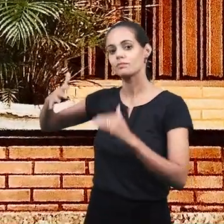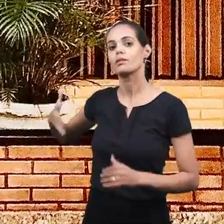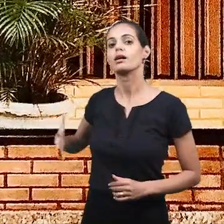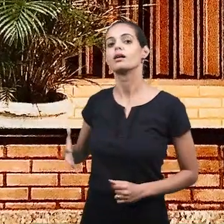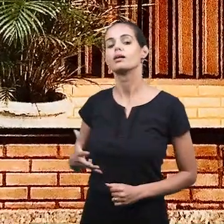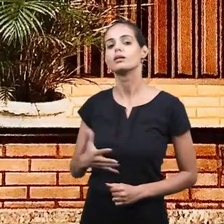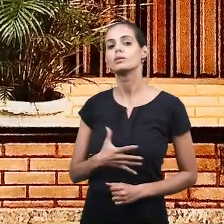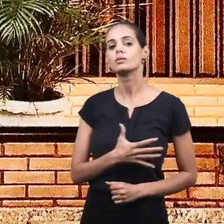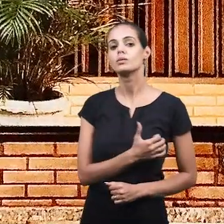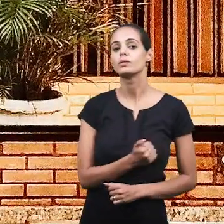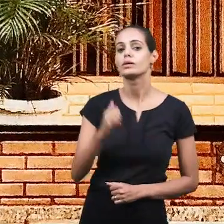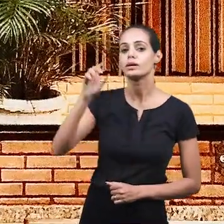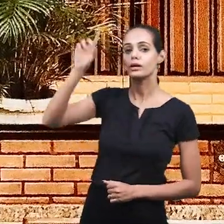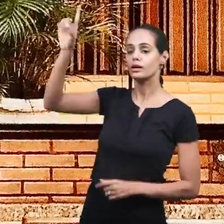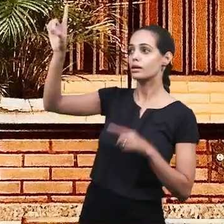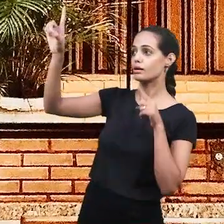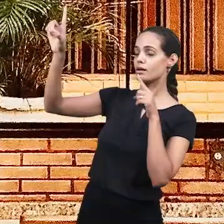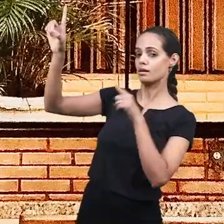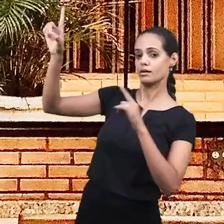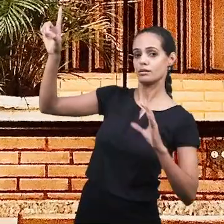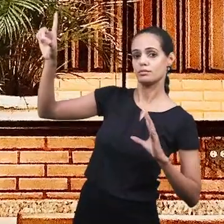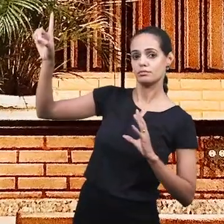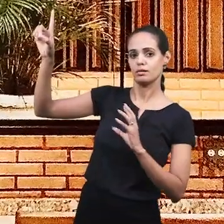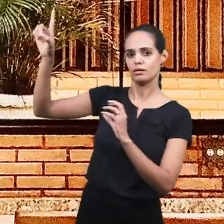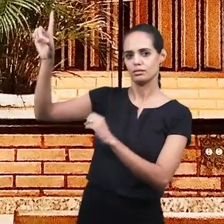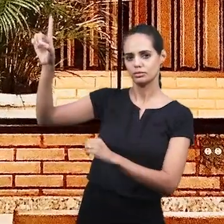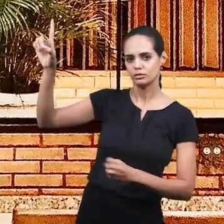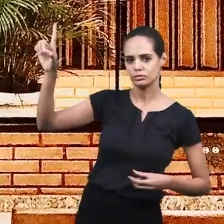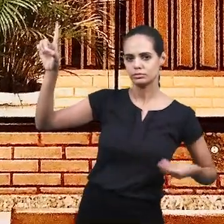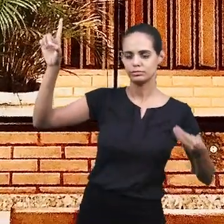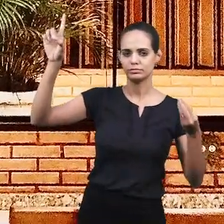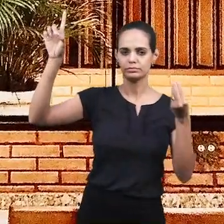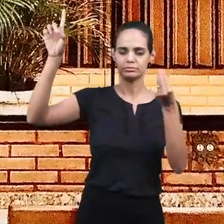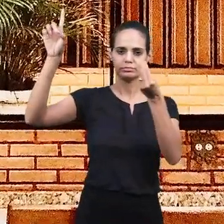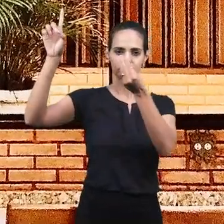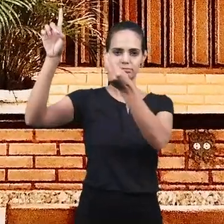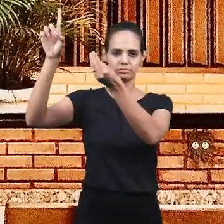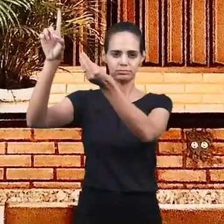então, adora o Deus de